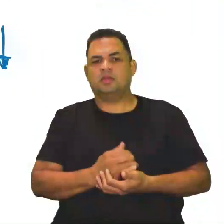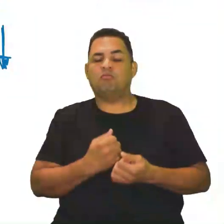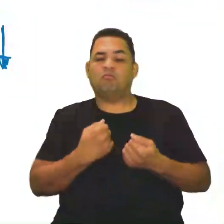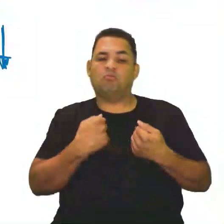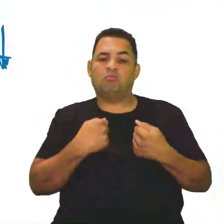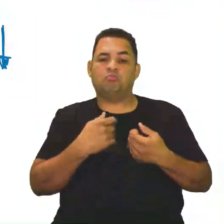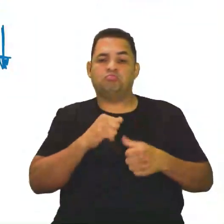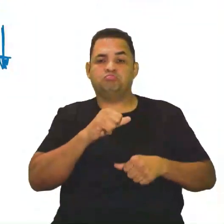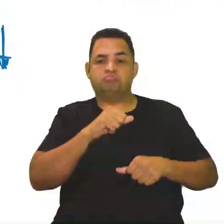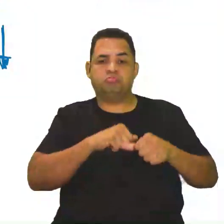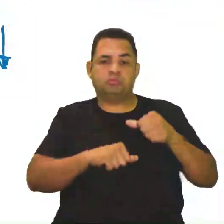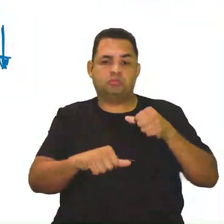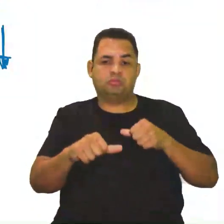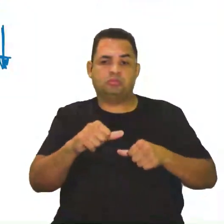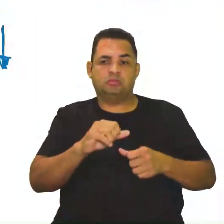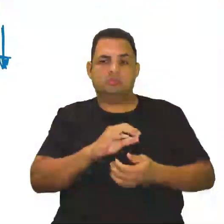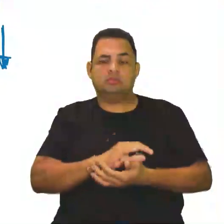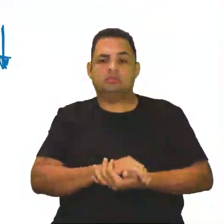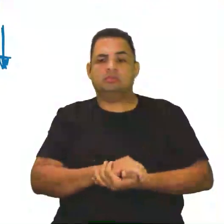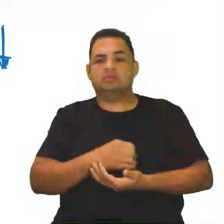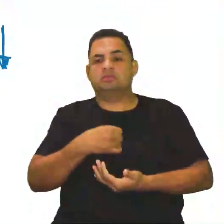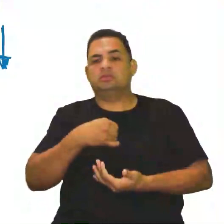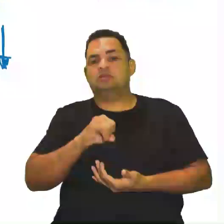também o contrário. Se eu estiver